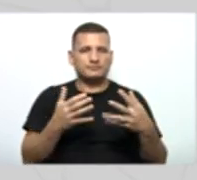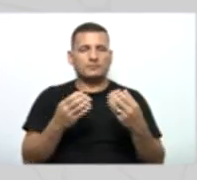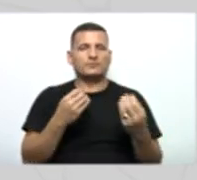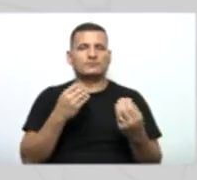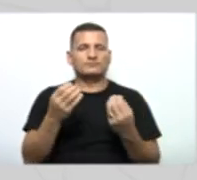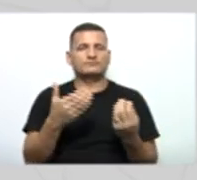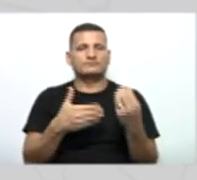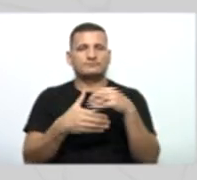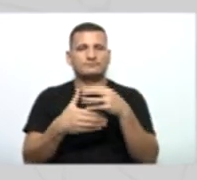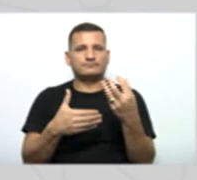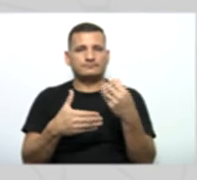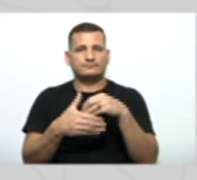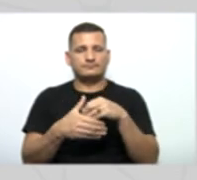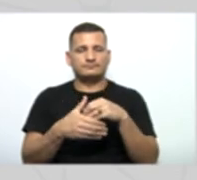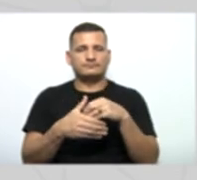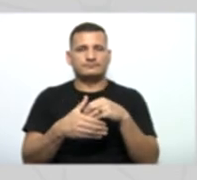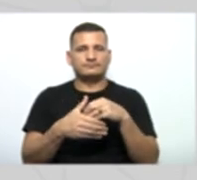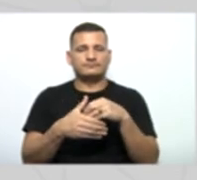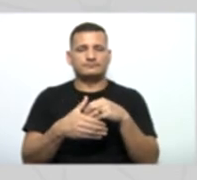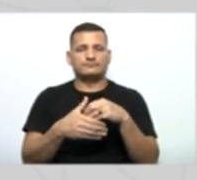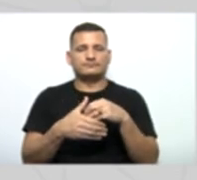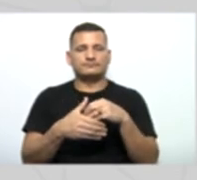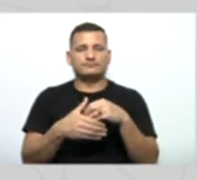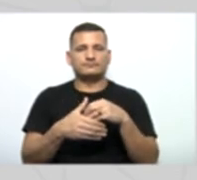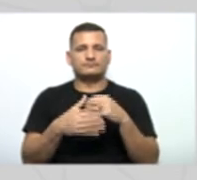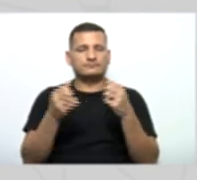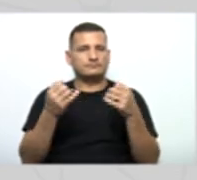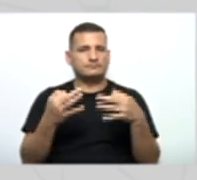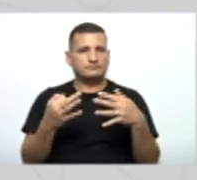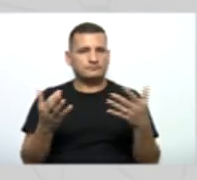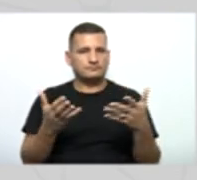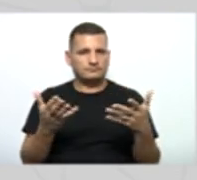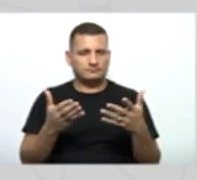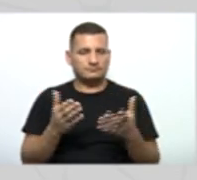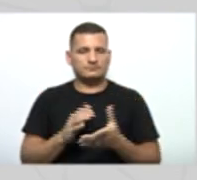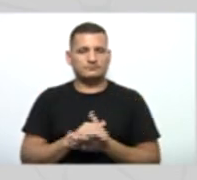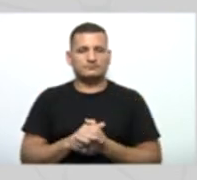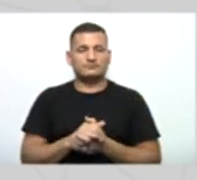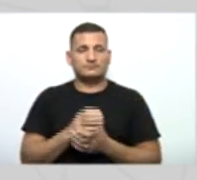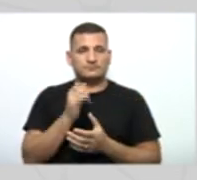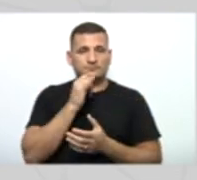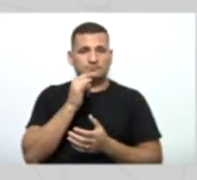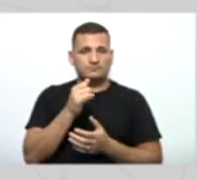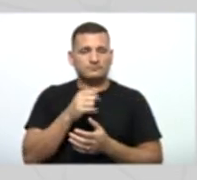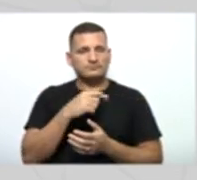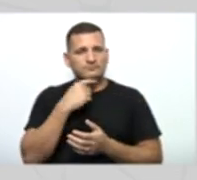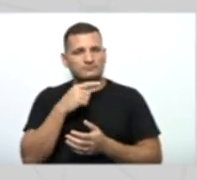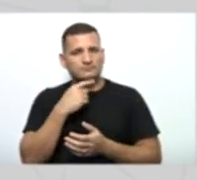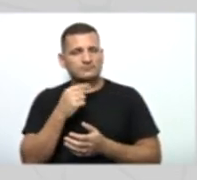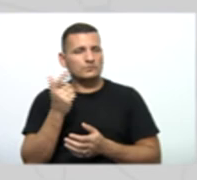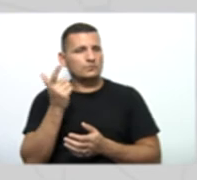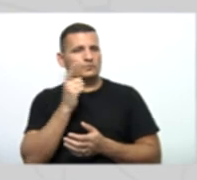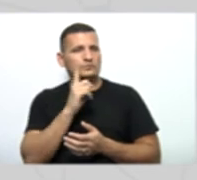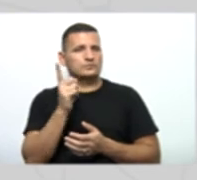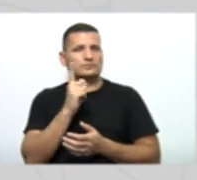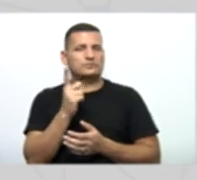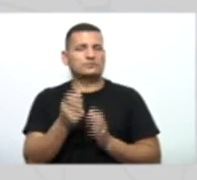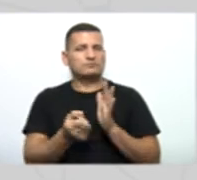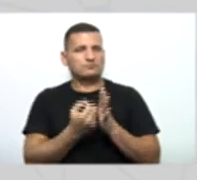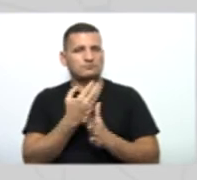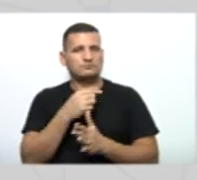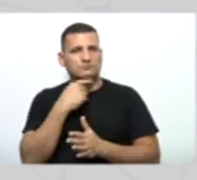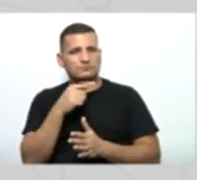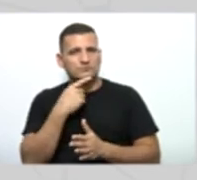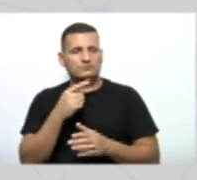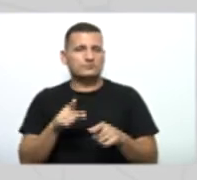encapsulamento que nós explicamos agora para vocês e reforçamos. Se você ainda ficou com alguma dúvida, não conseguiu mandar essa dúvida para cá, nem